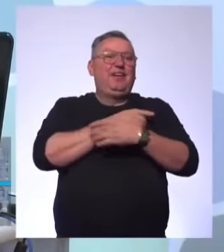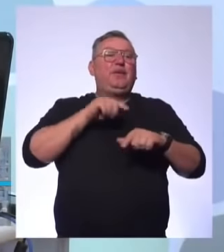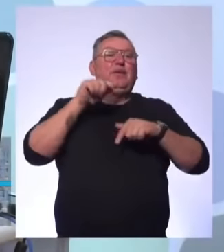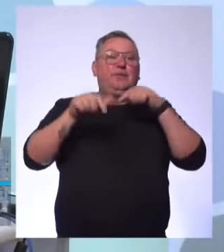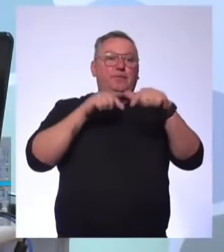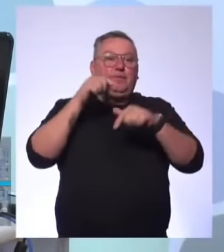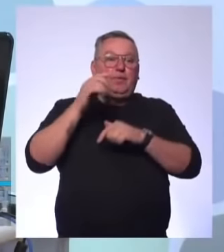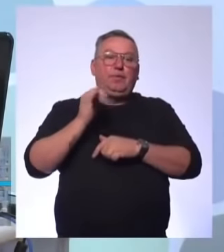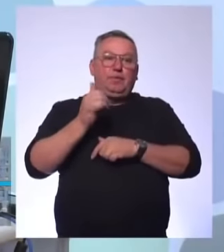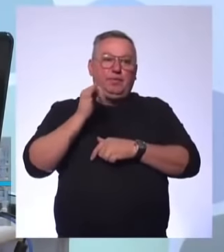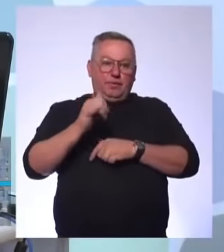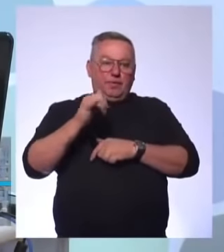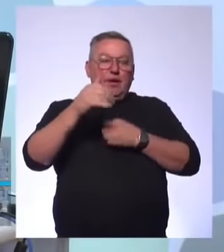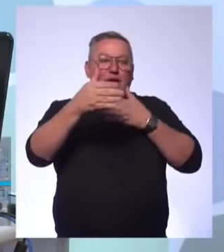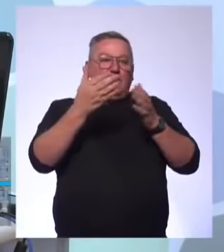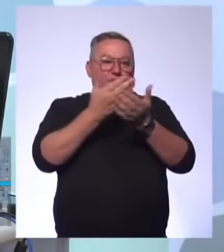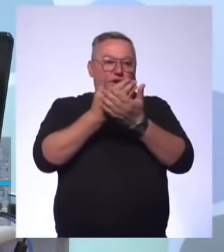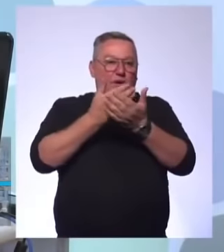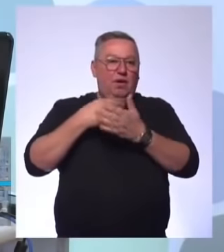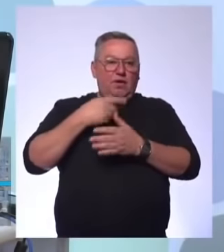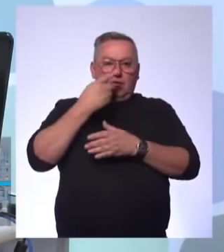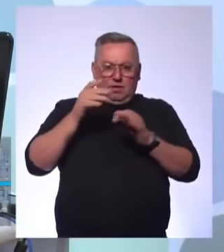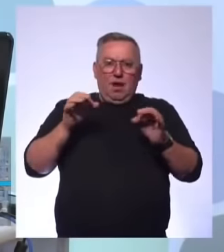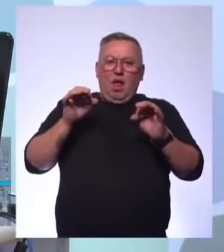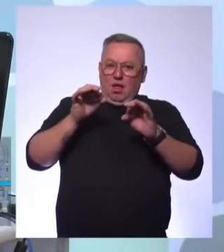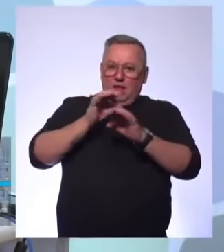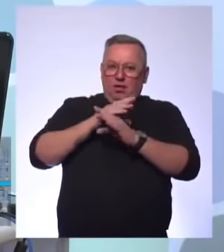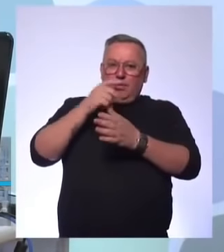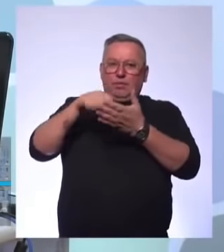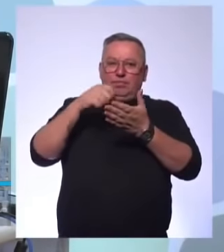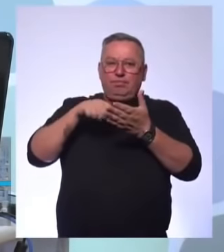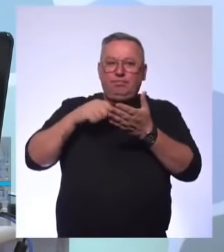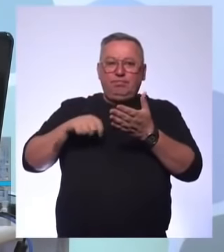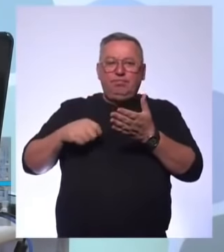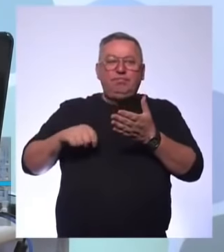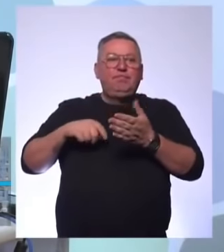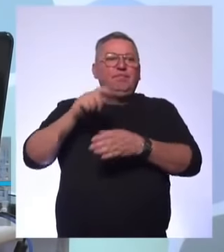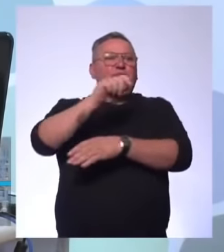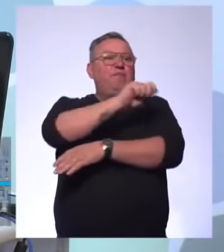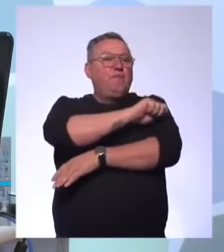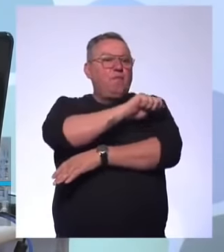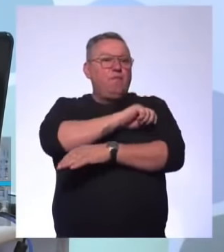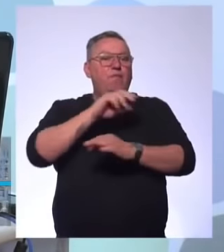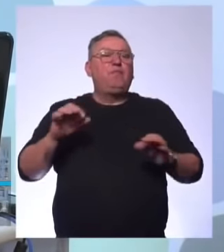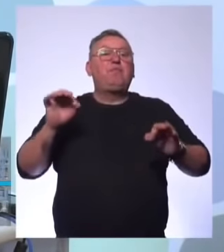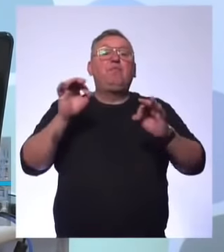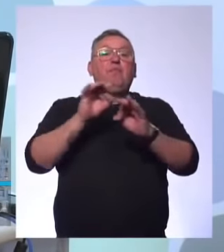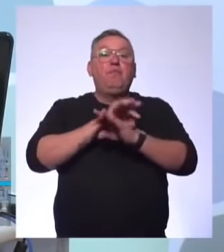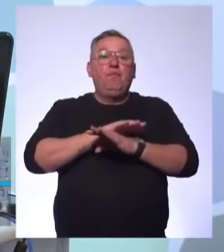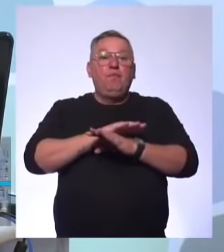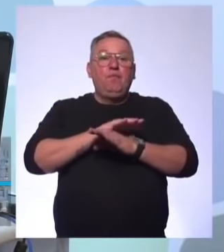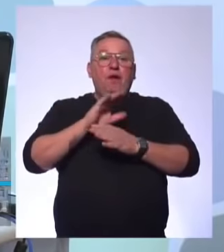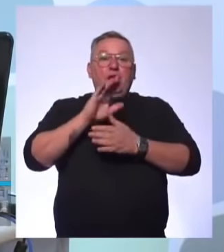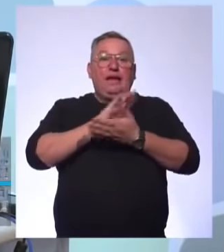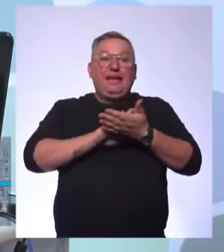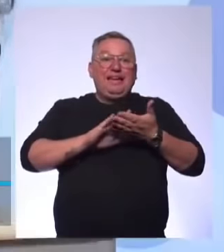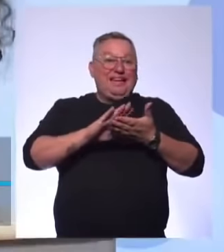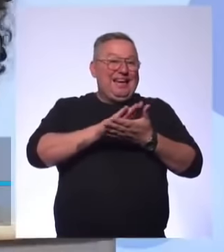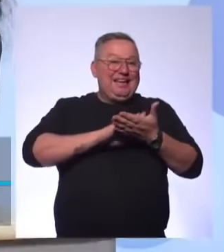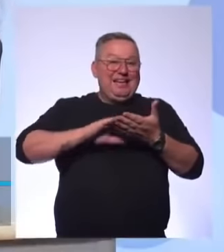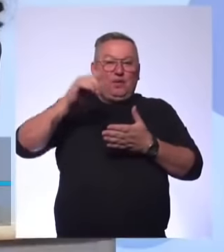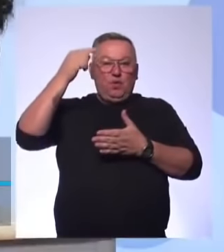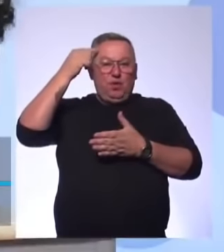da Clarice, né? Hum. E aí eu falei para os alunos, terminem esse conto. E aí os alunos terminaram. Nada do que eles